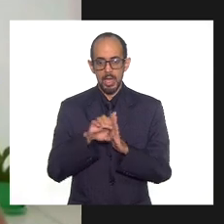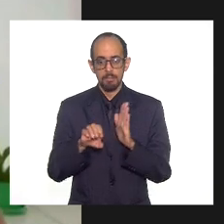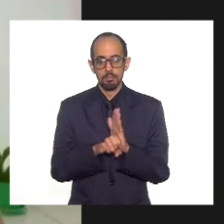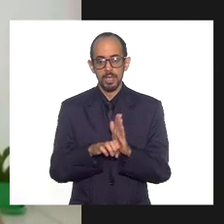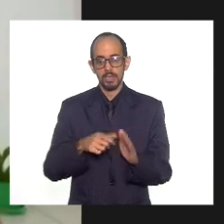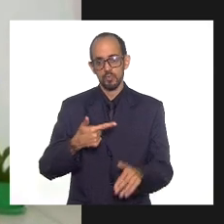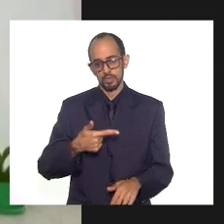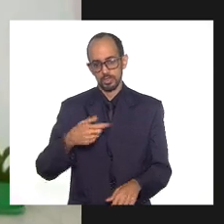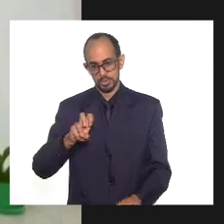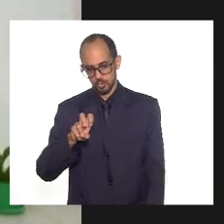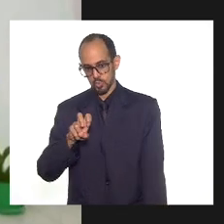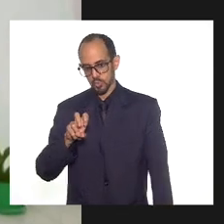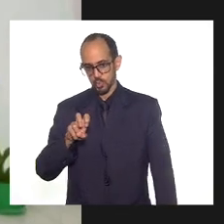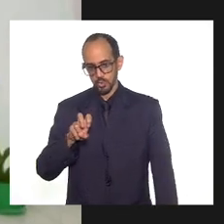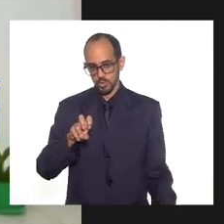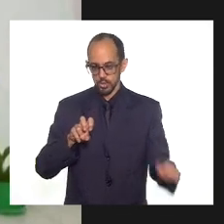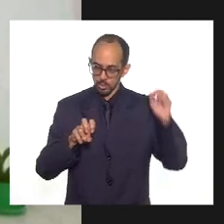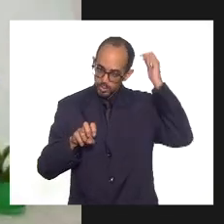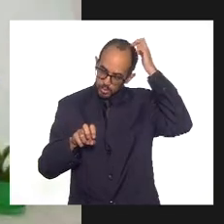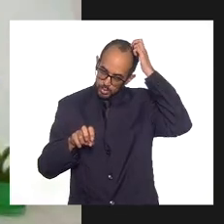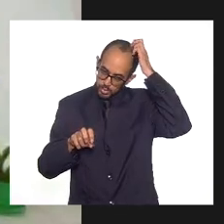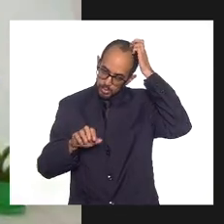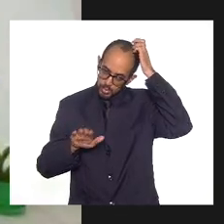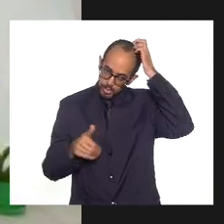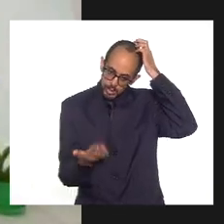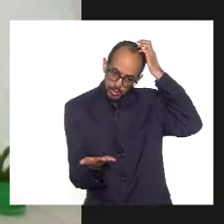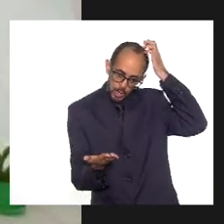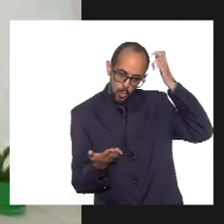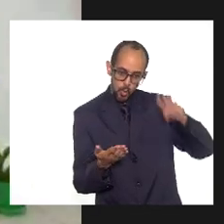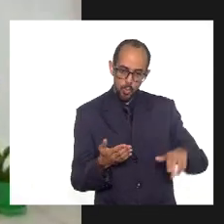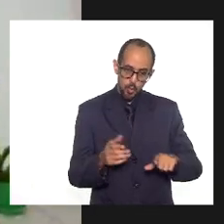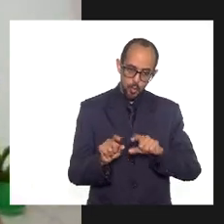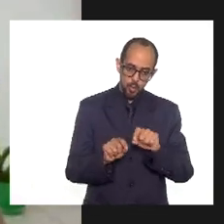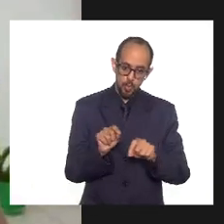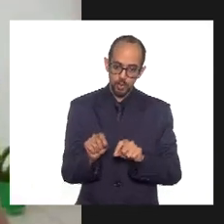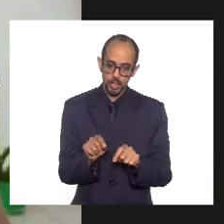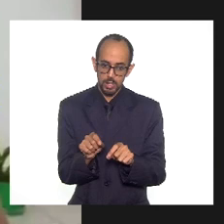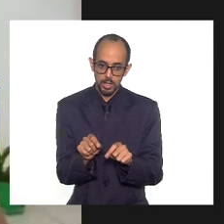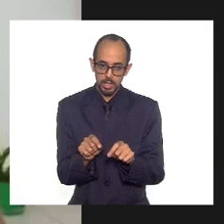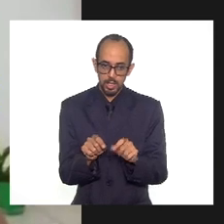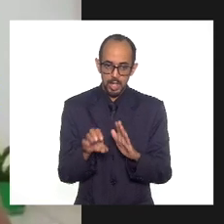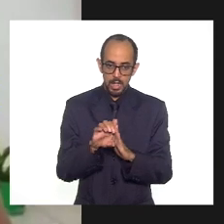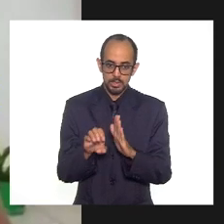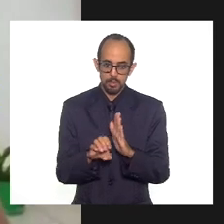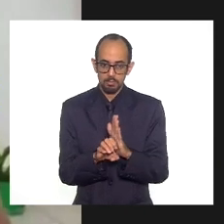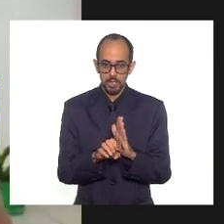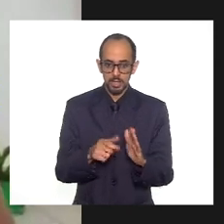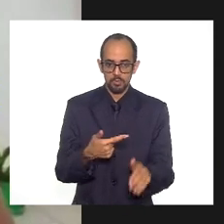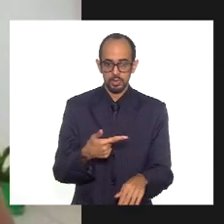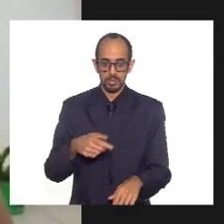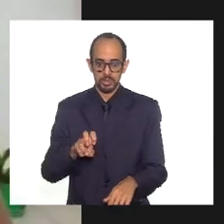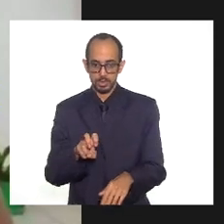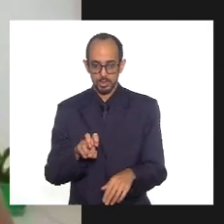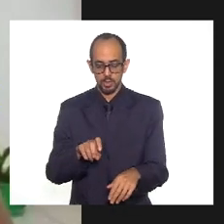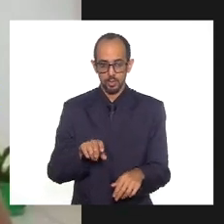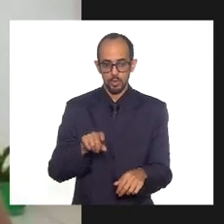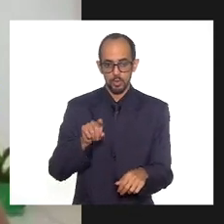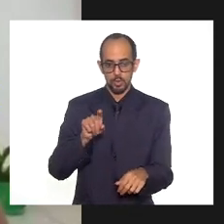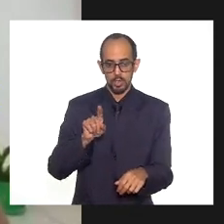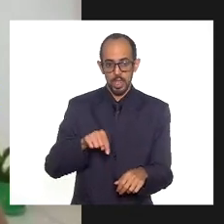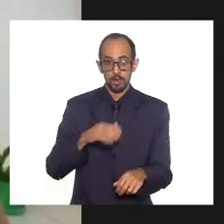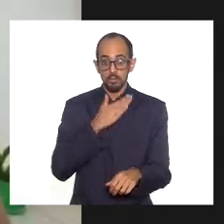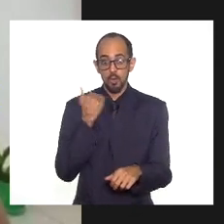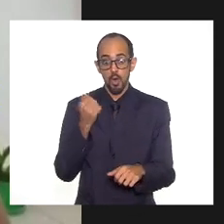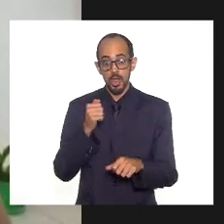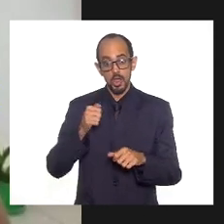número 25. Então, nesse sentido, estendendo para esses servidores de saúde que morreram na